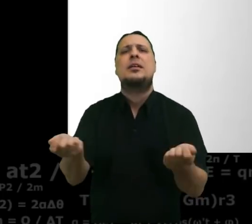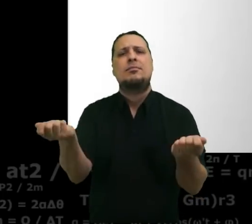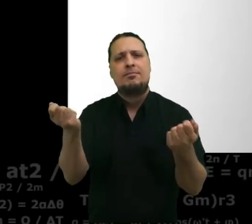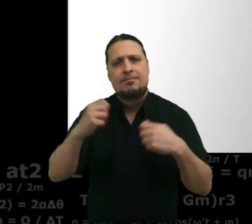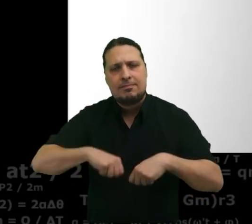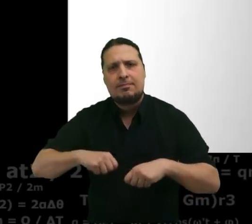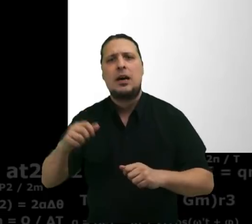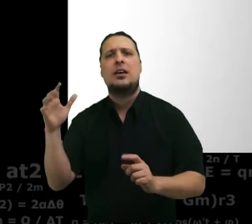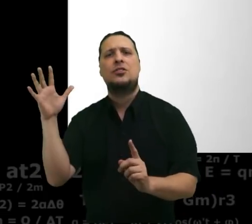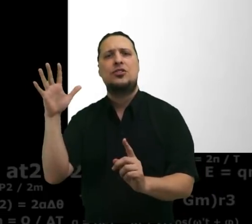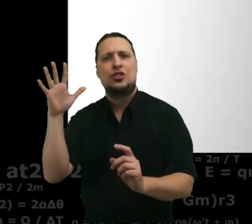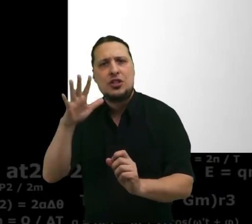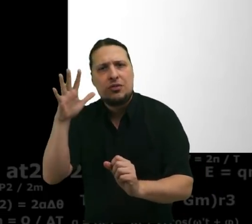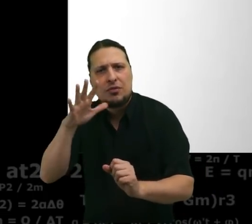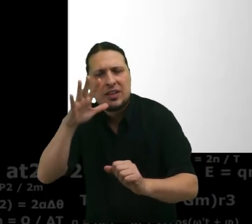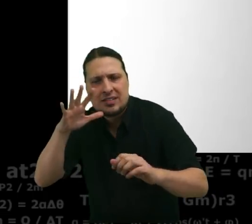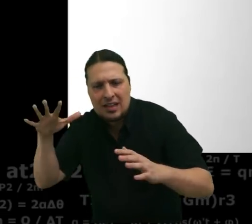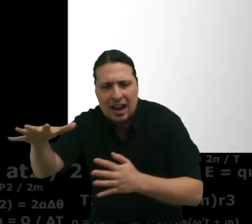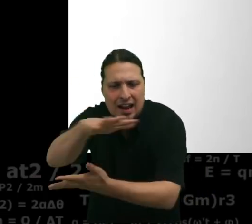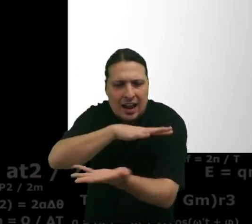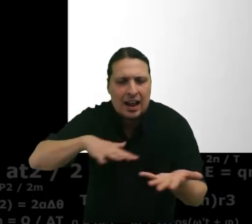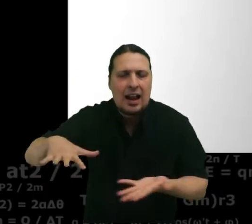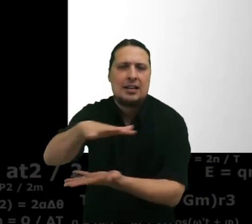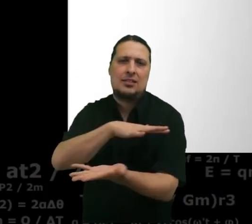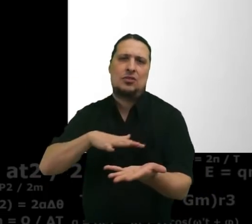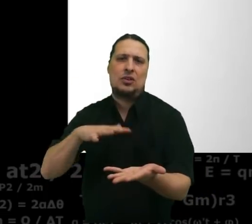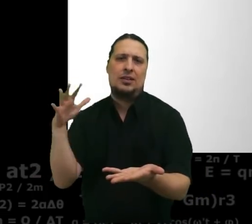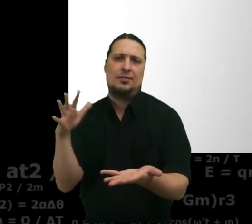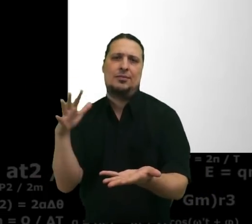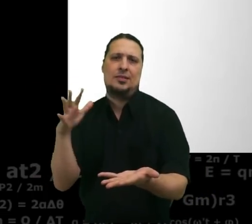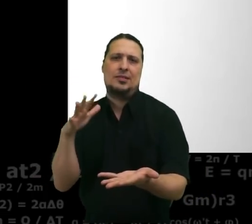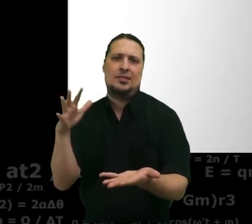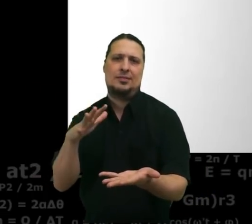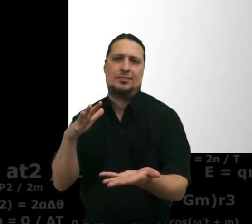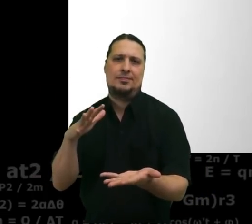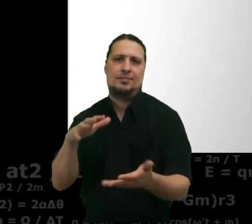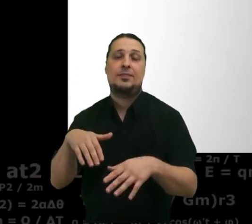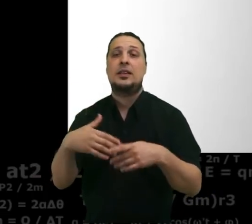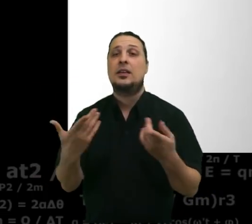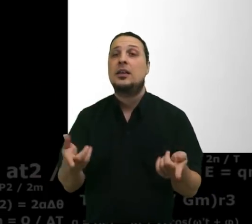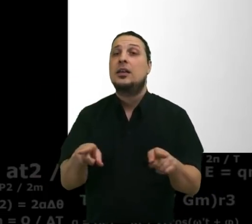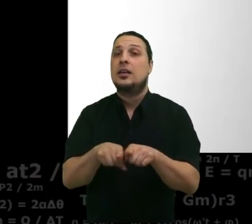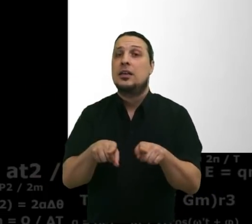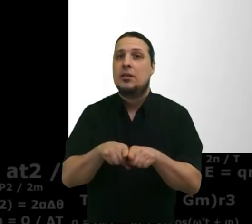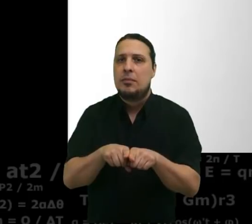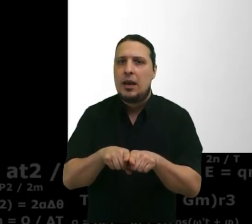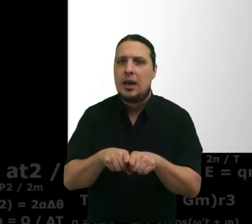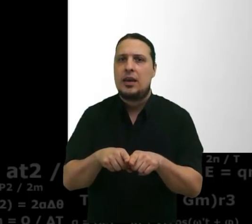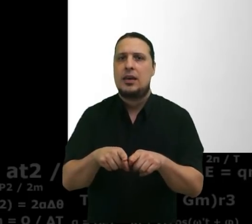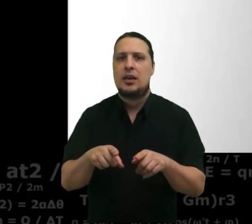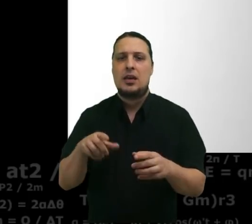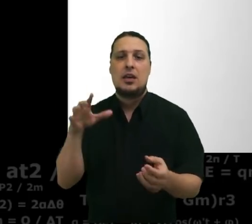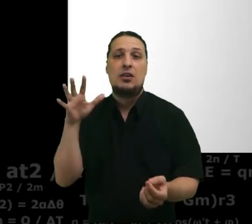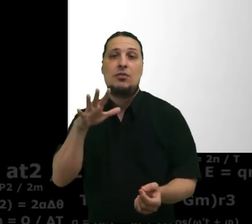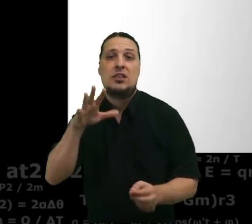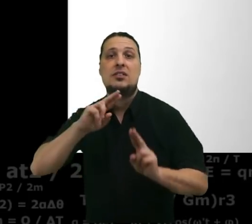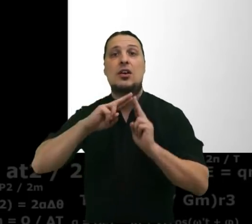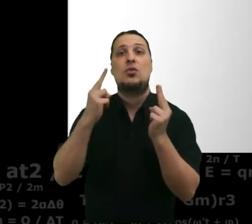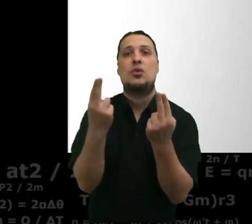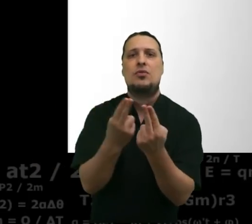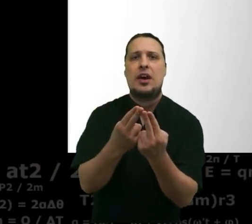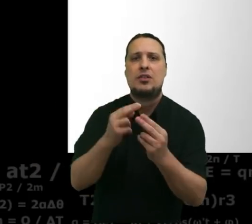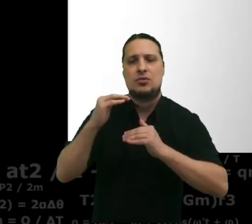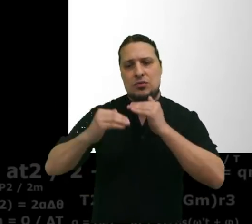conhece. Ele foi observado quando o universo tinha apenas 690 milhões de anos.